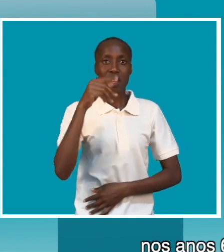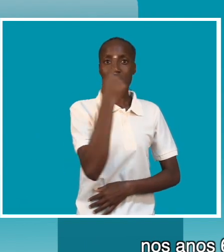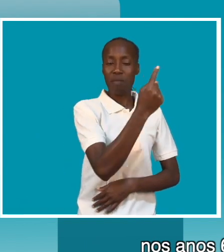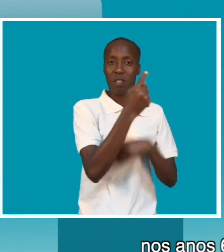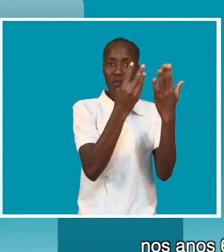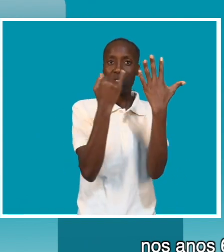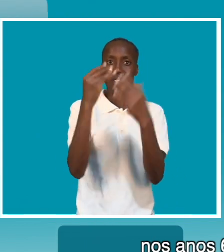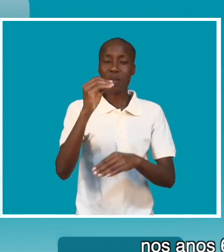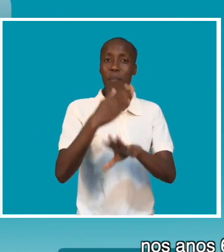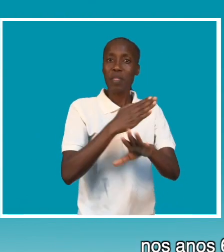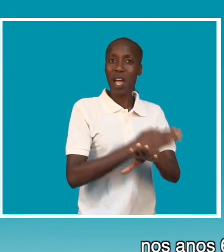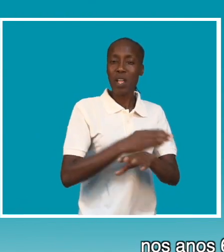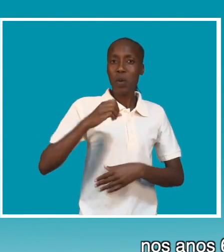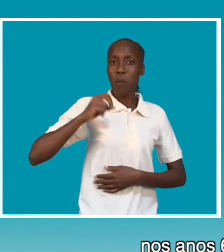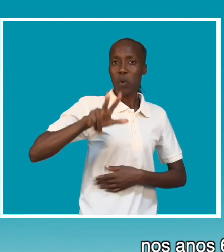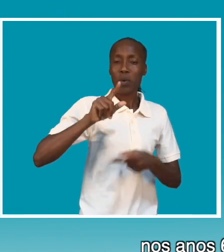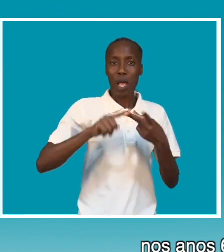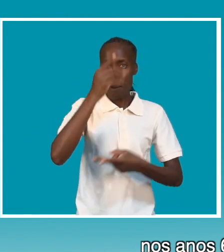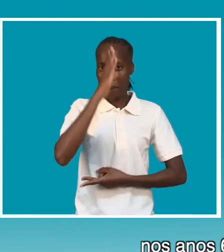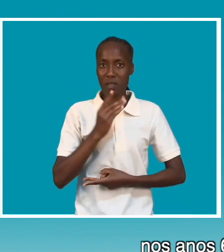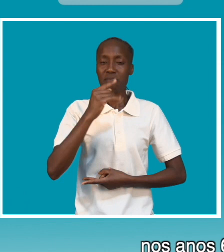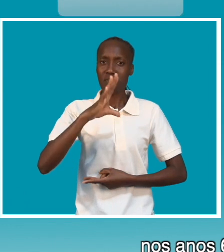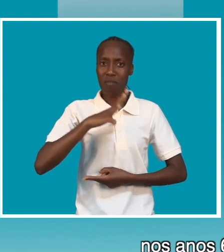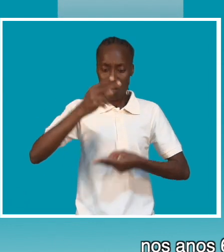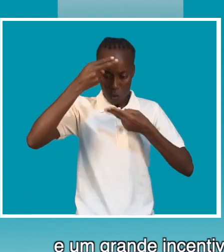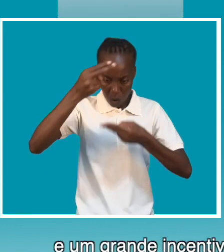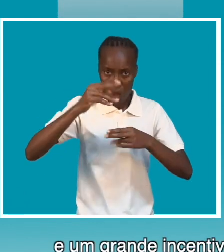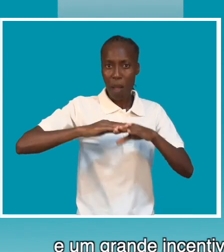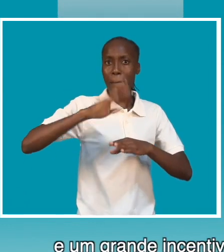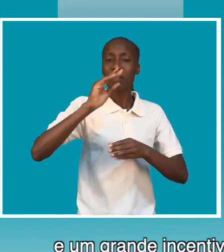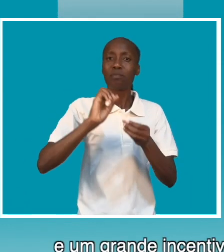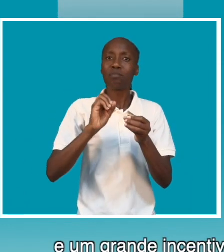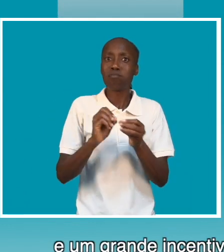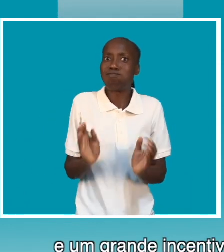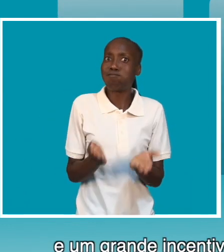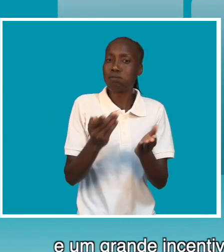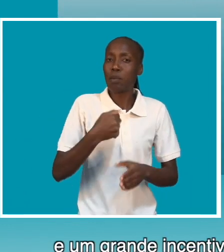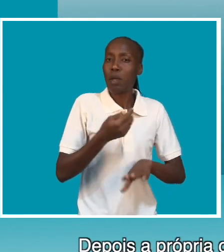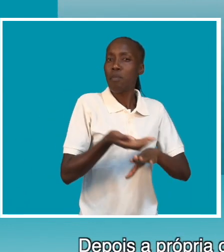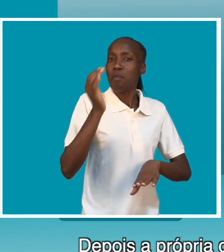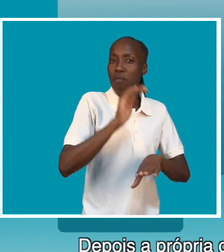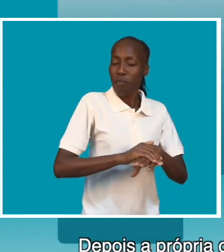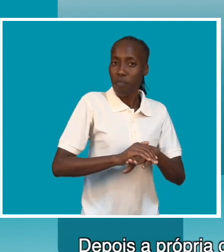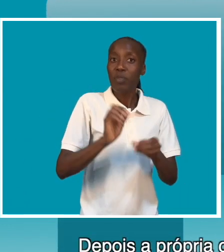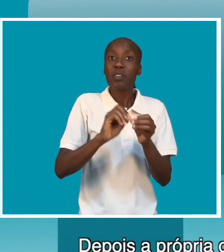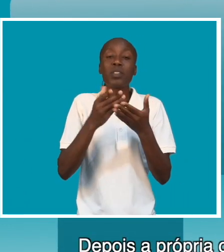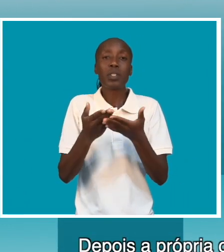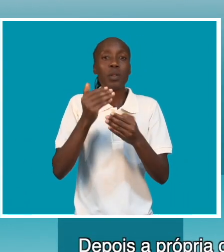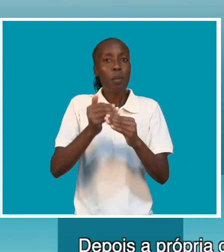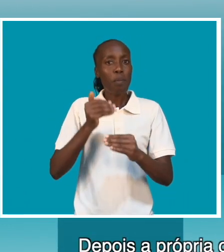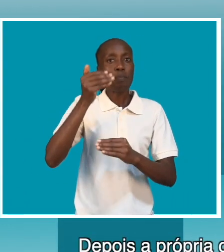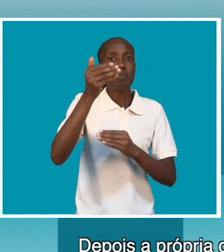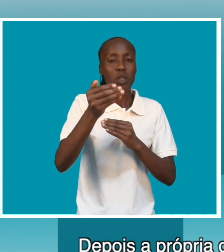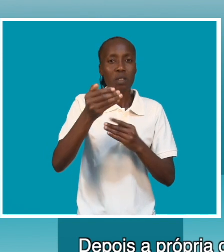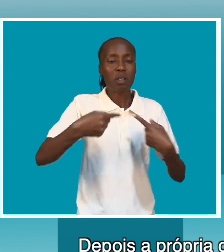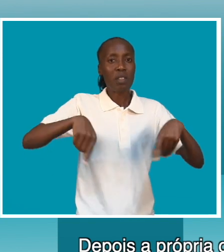com aquele célebre jogo Portugal-Brasil isso para mim foi uma grande honra e um grande incentivo para a minha atividade profissional depois